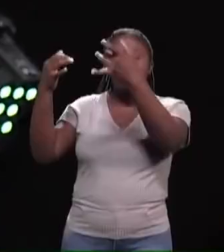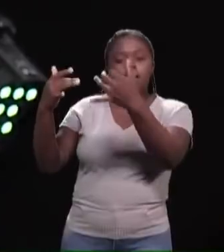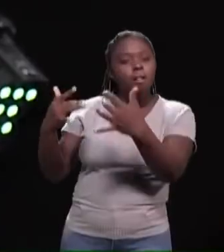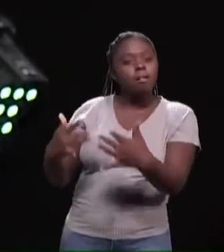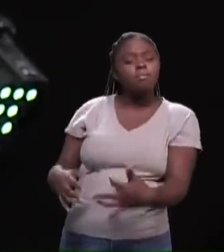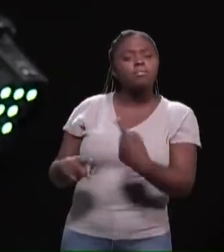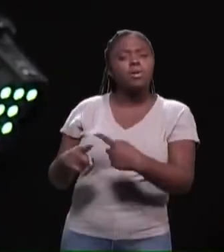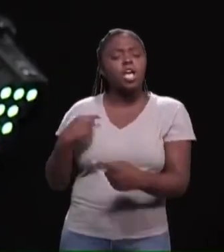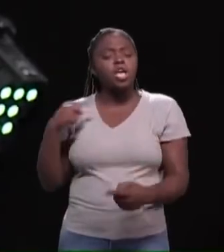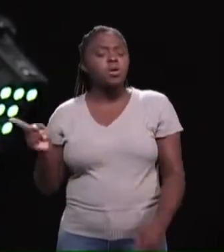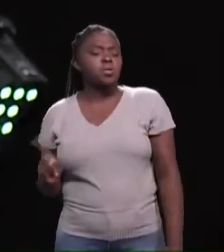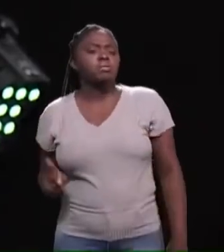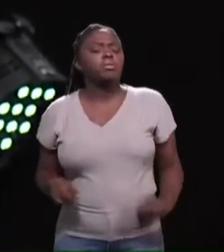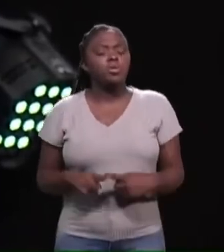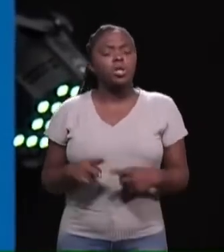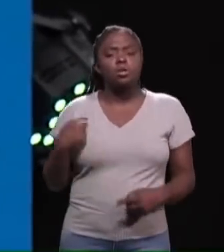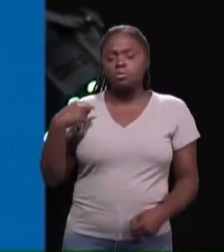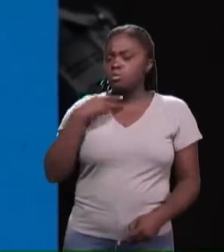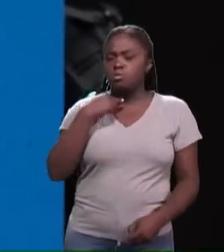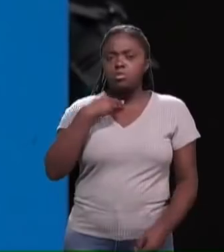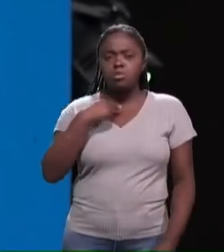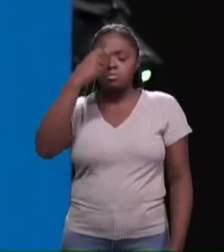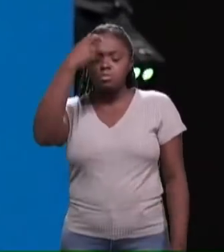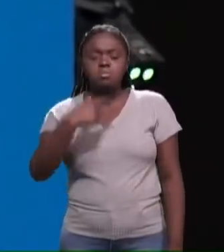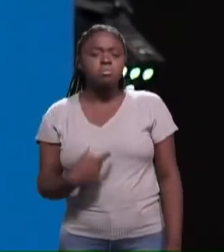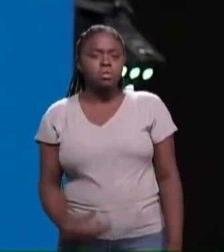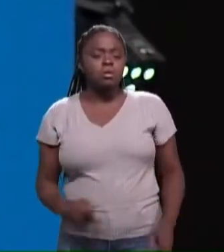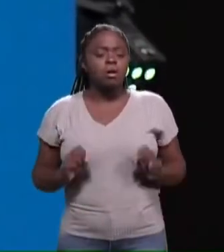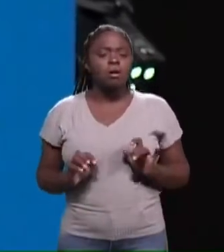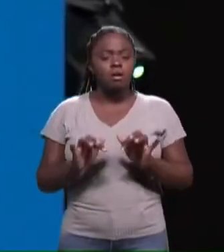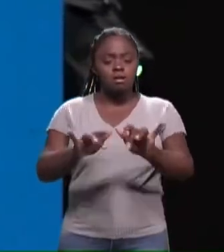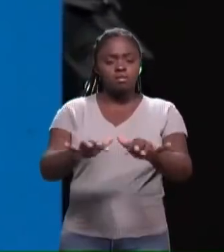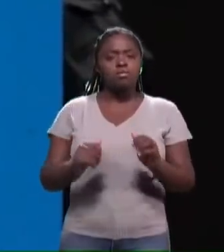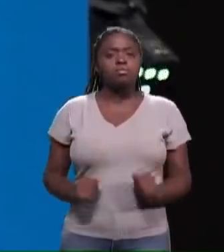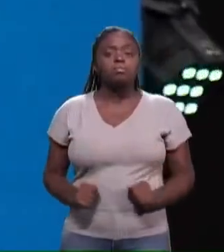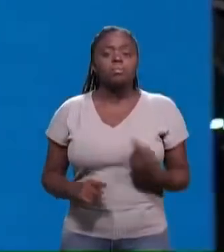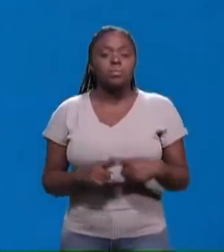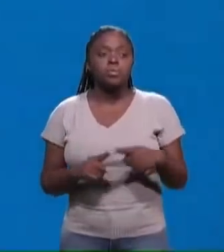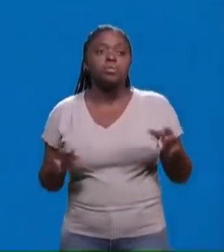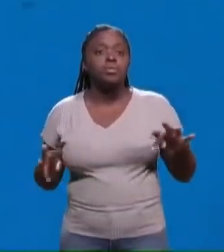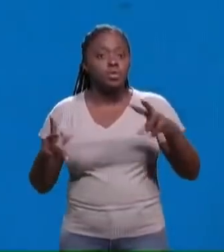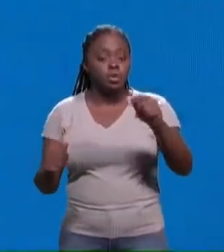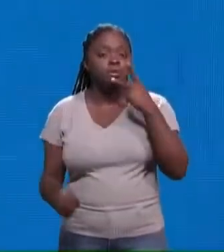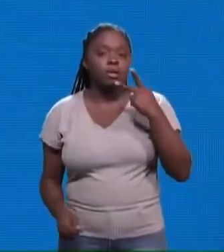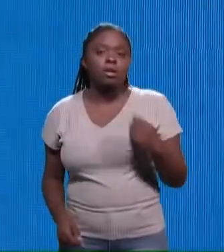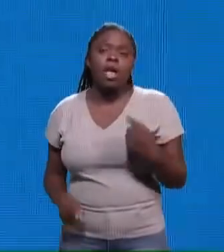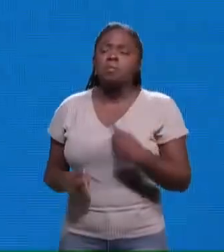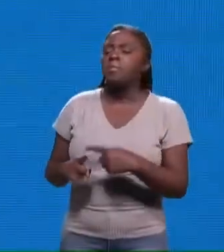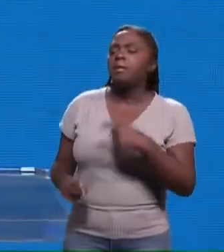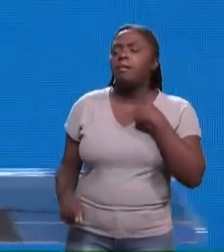que que não eu? Por que que eu não poderia ser o cara que peguei esse câncer? Porque todos nós falamos, sabe o quê? Por que